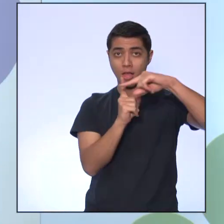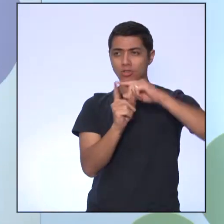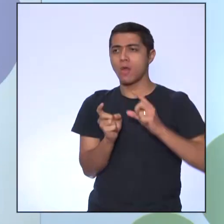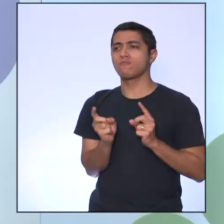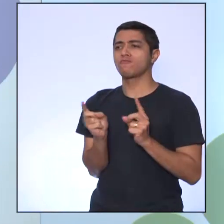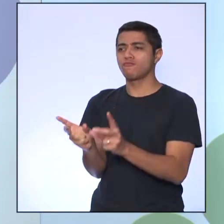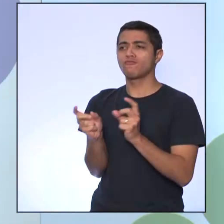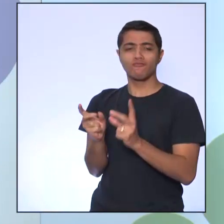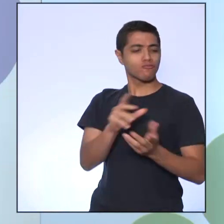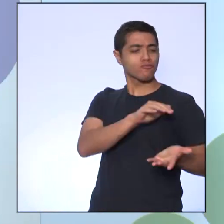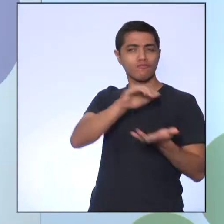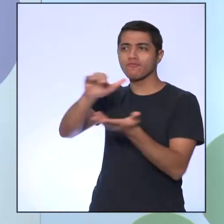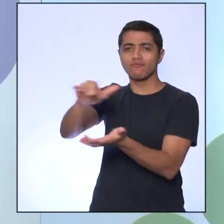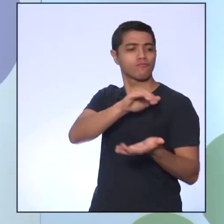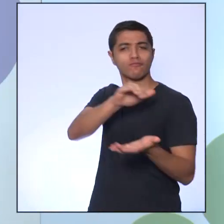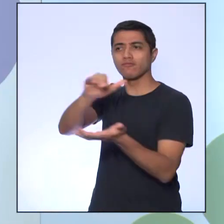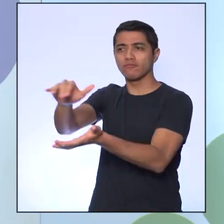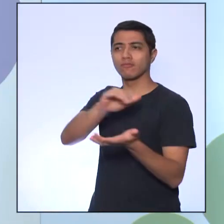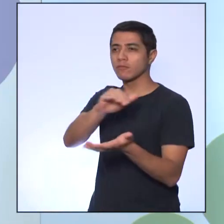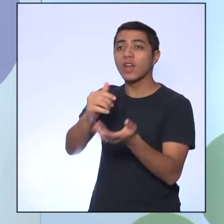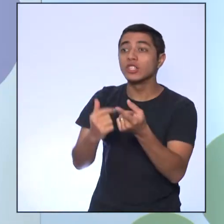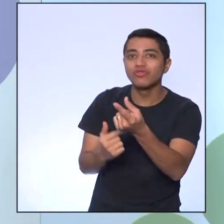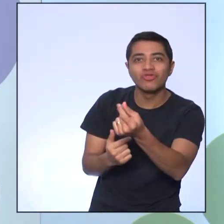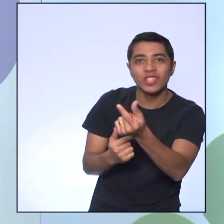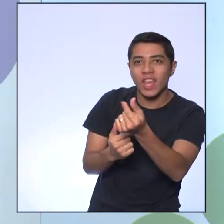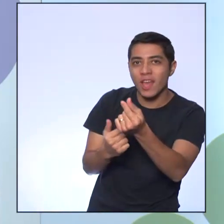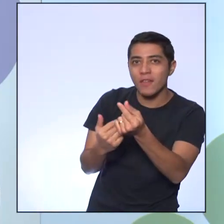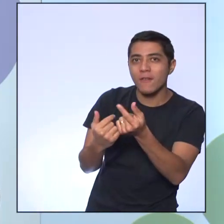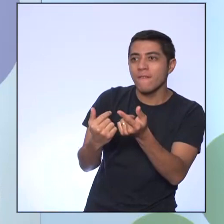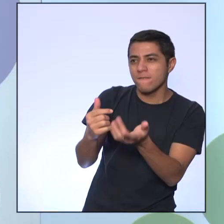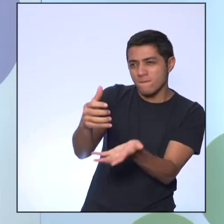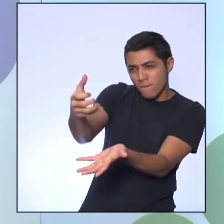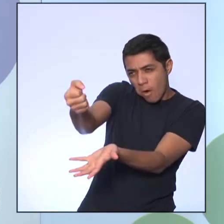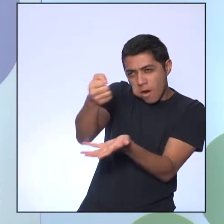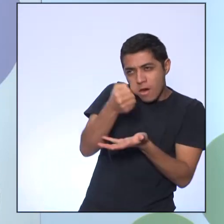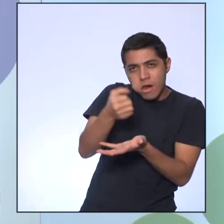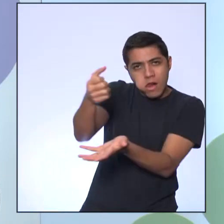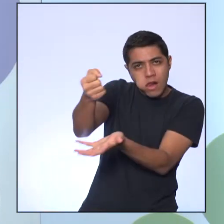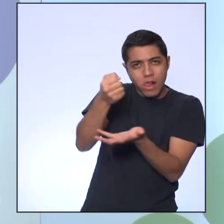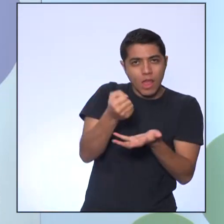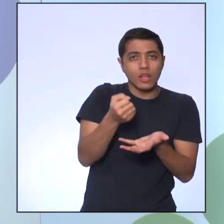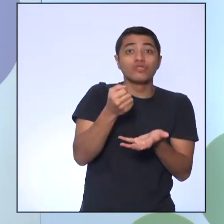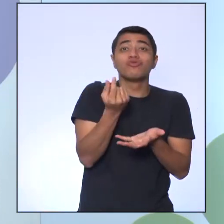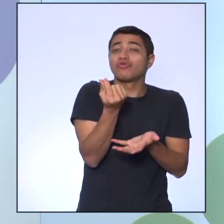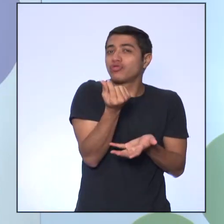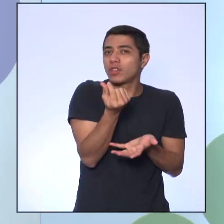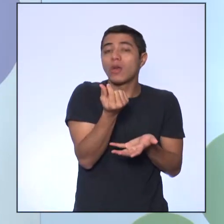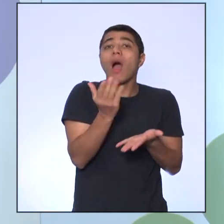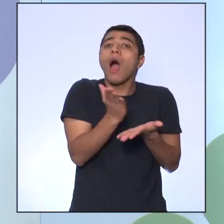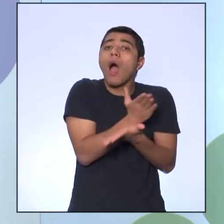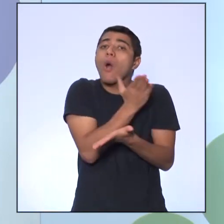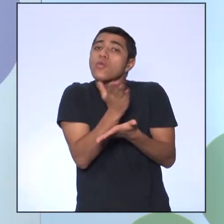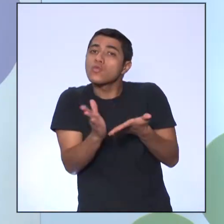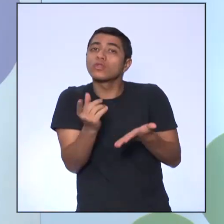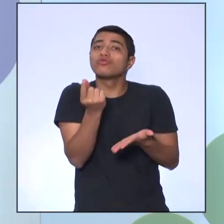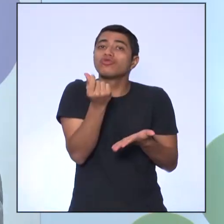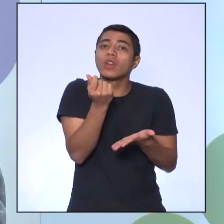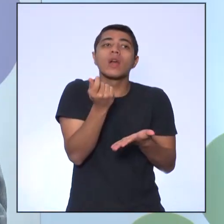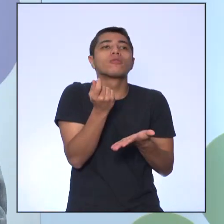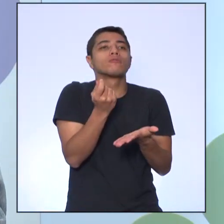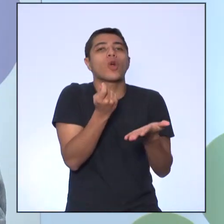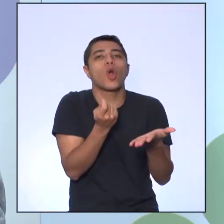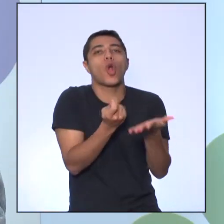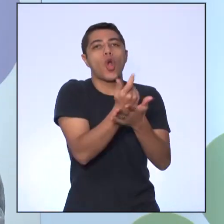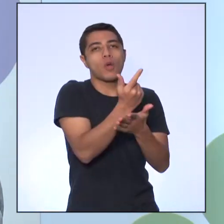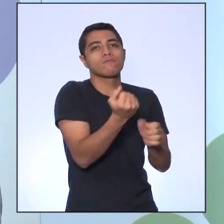Alguma parte desse dinheiro ia para obras da igreja, como a construção da própria Basílica de São Pedro, mas, olha aí na tela, no